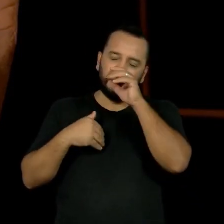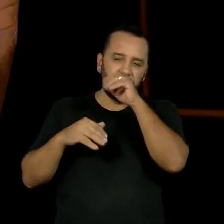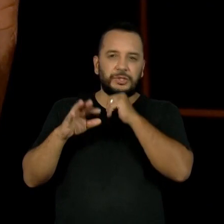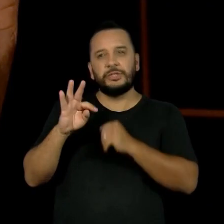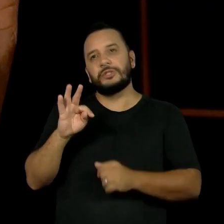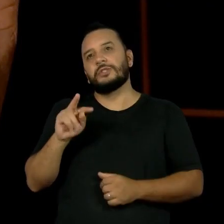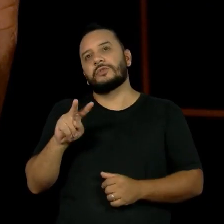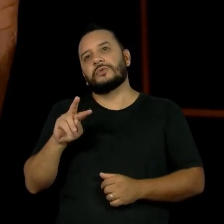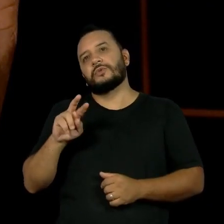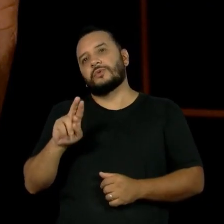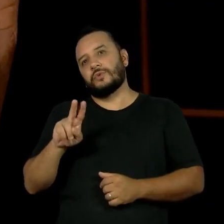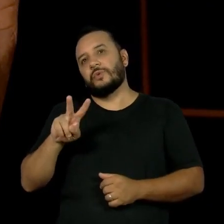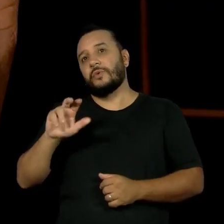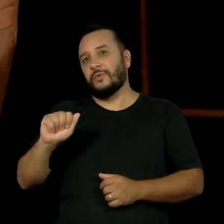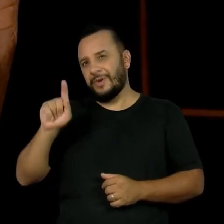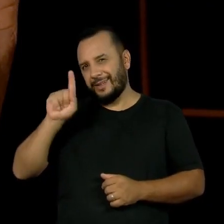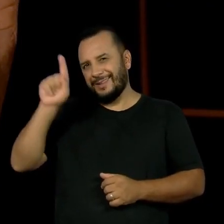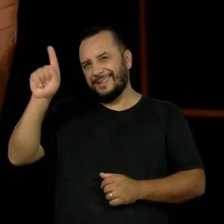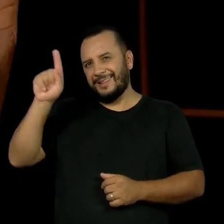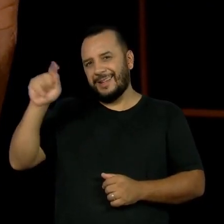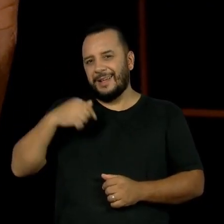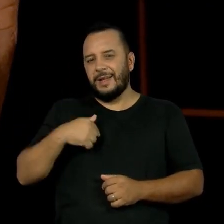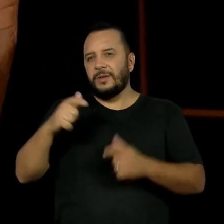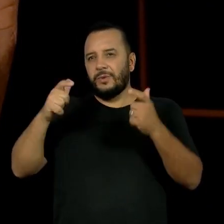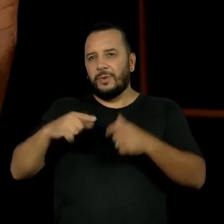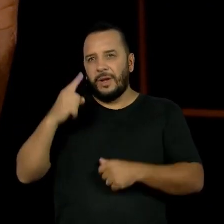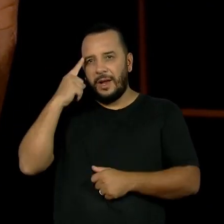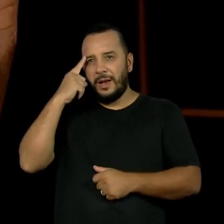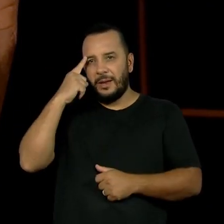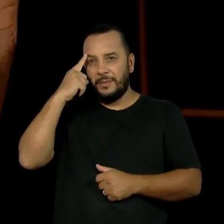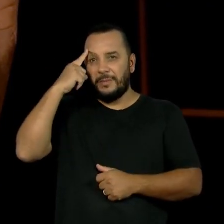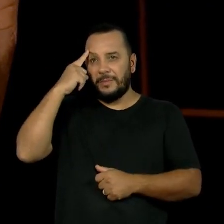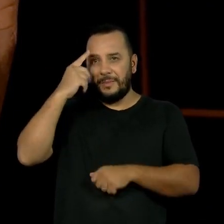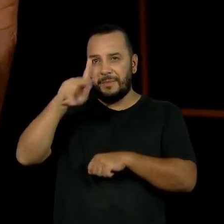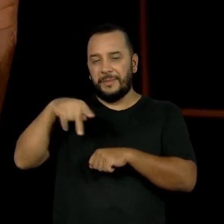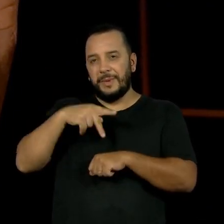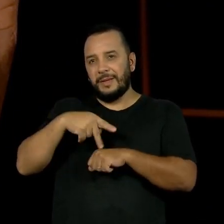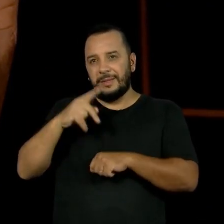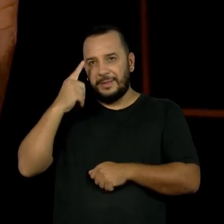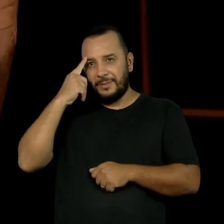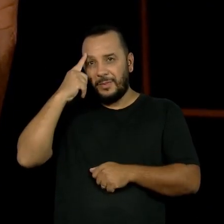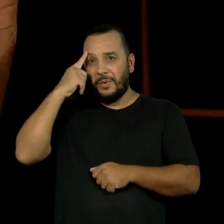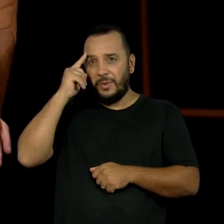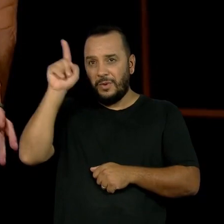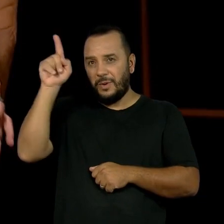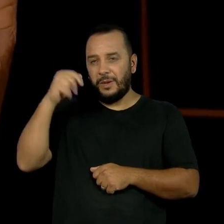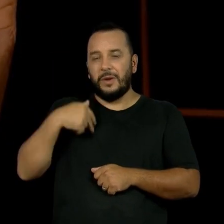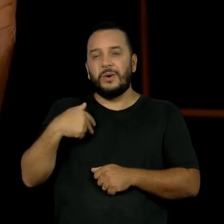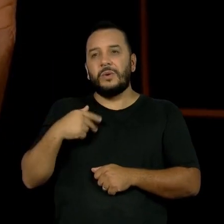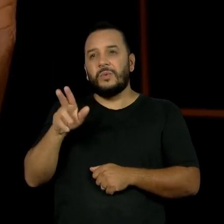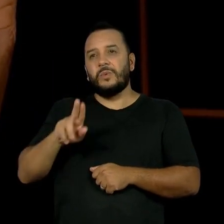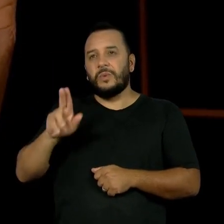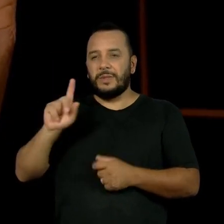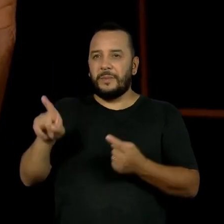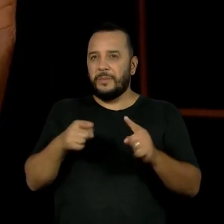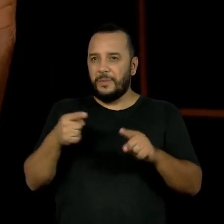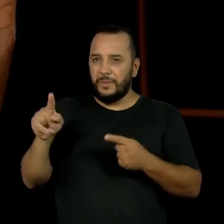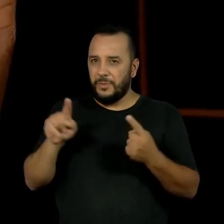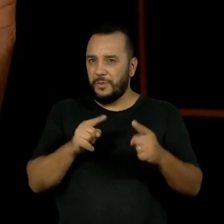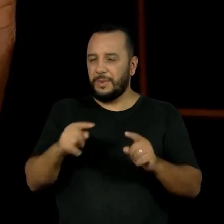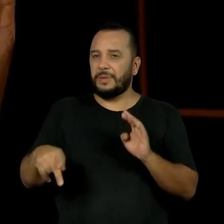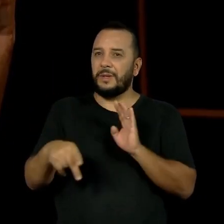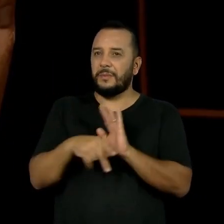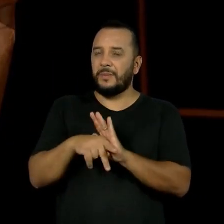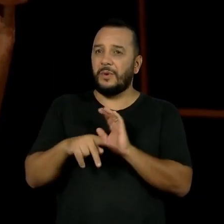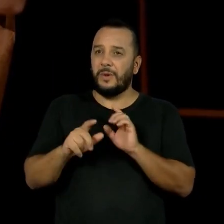lá dos Alpes da Mongólia, e eles usam a música anímica, né? Então, para